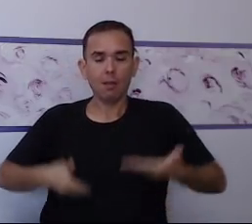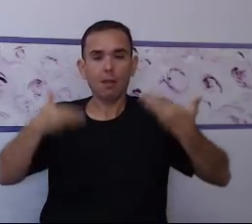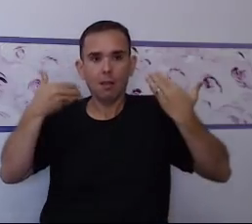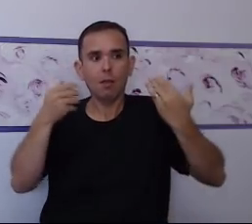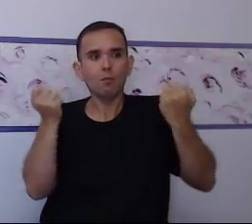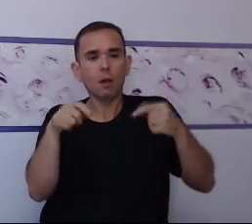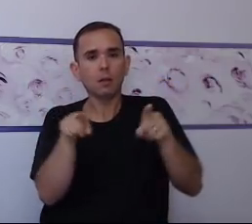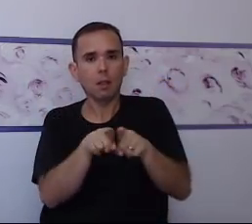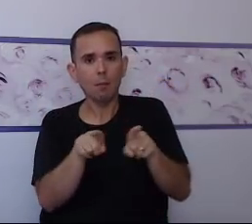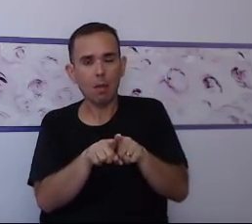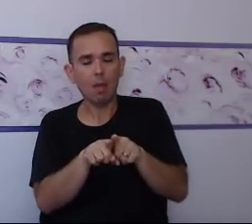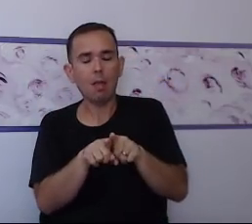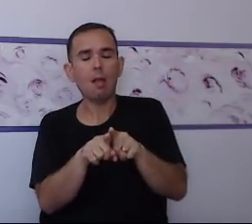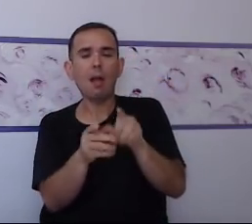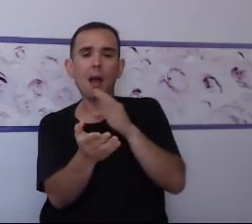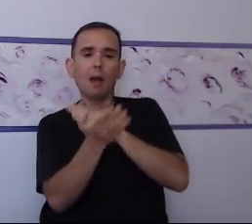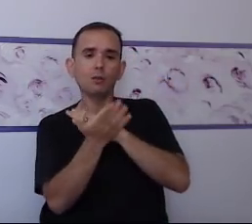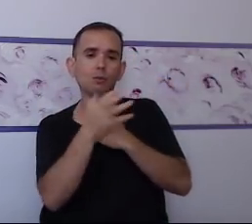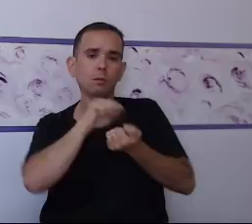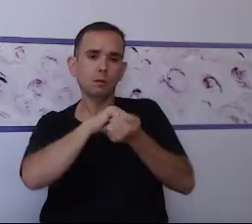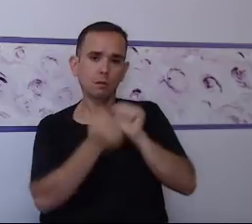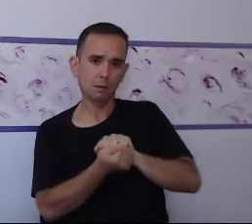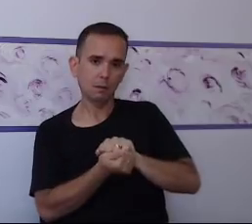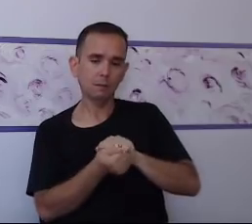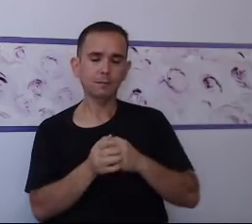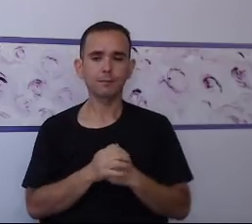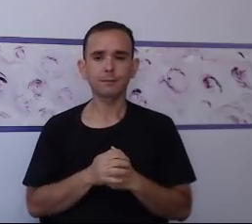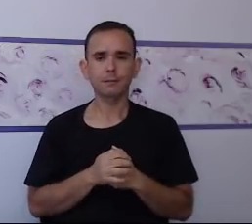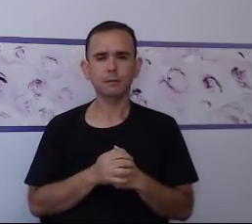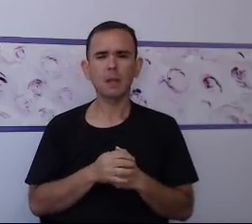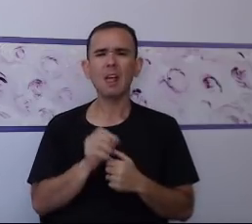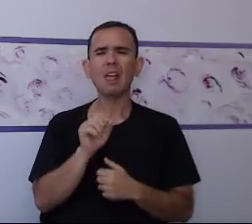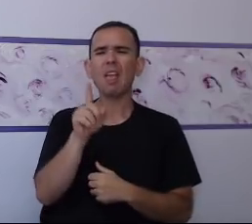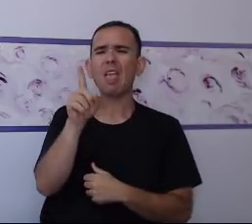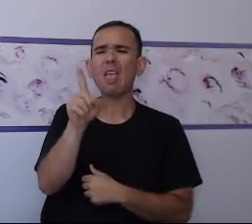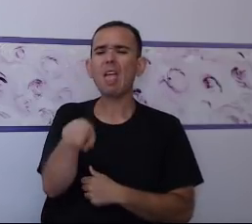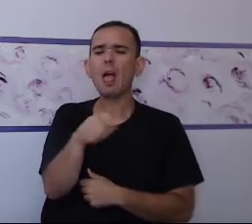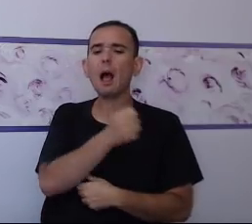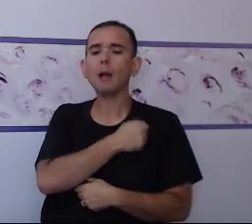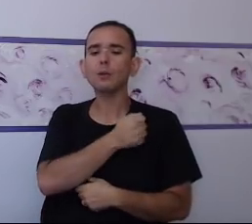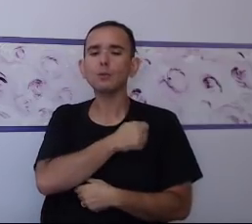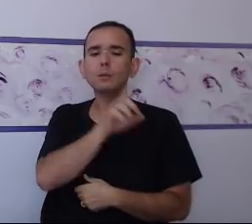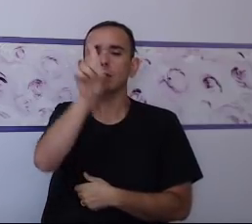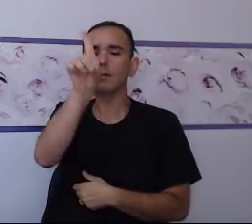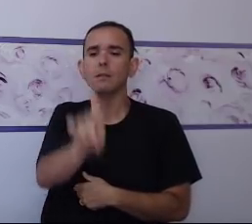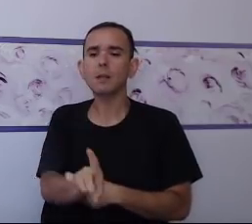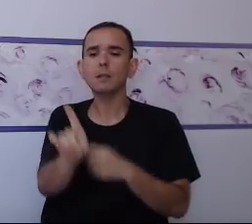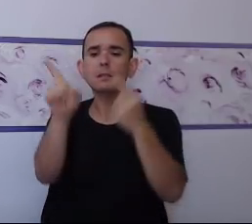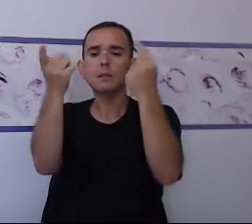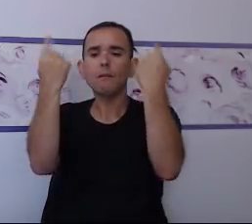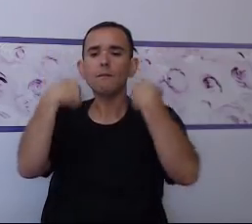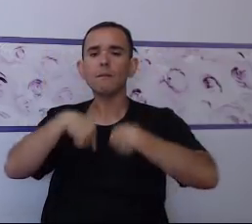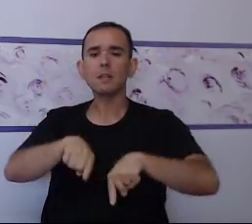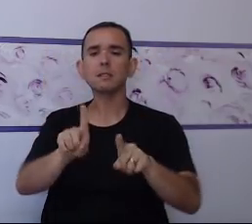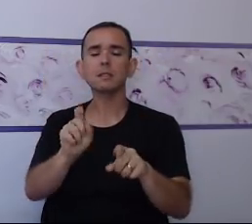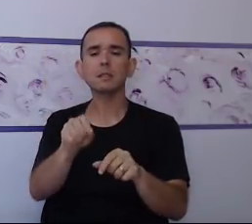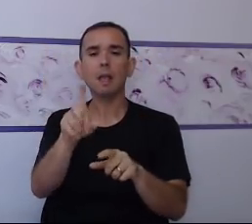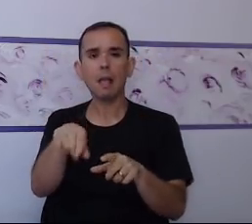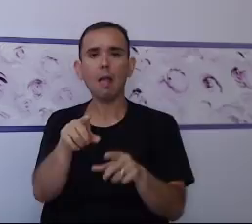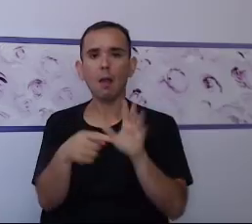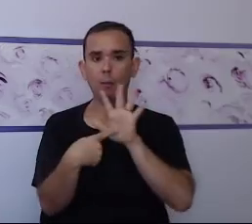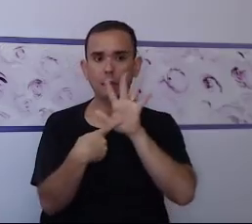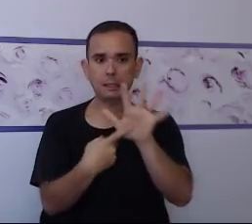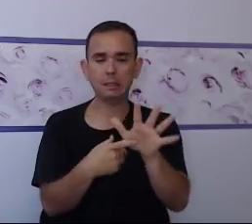né, também precisa de adequações. Então, quem são nossos alunos com deficiência física? Então, são aqueles que